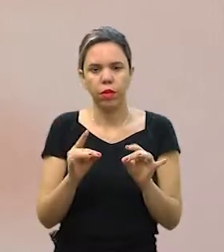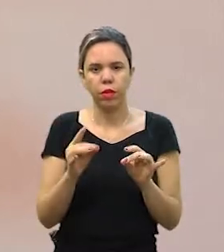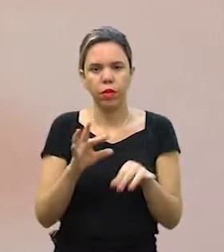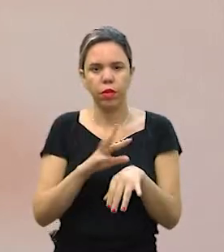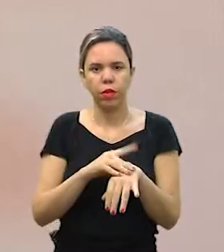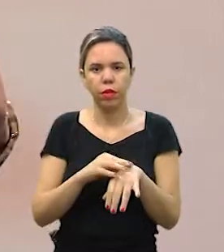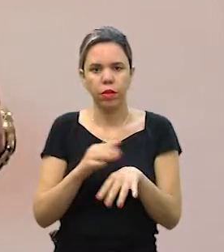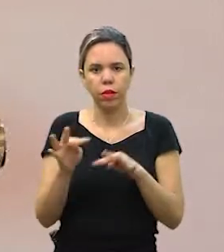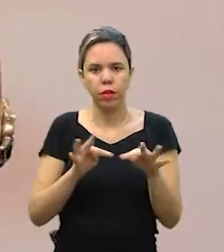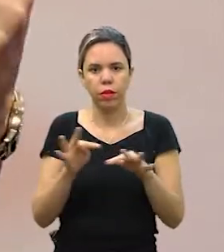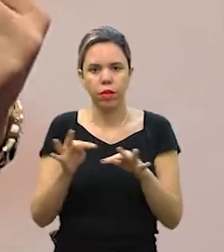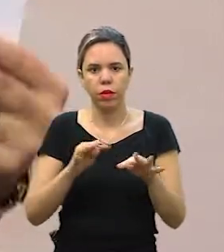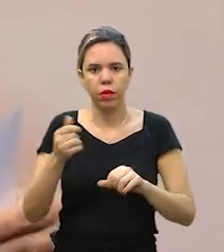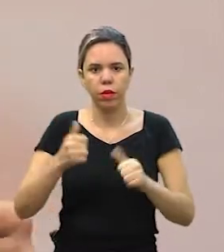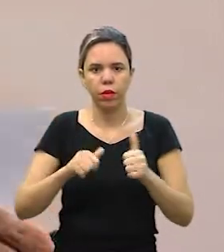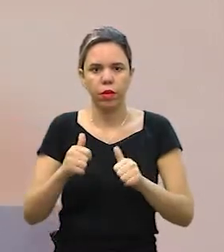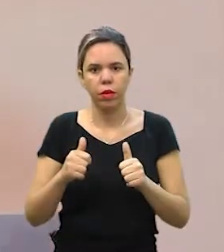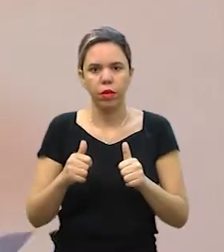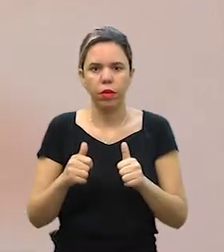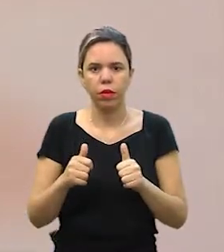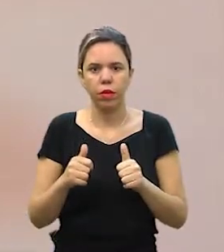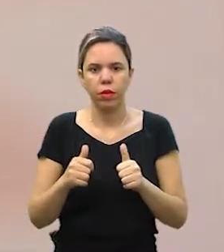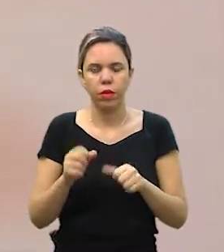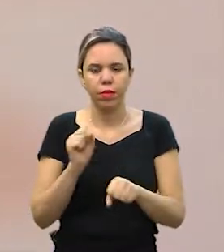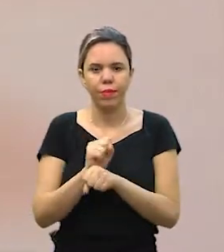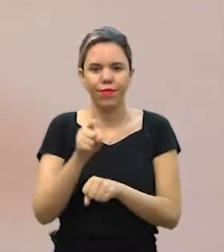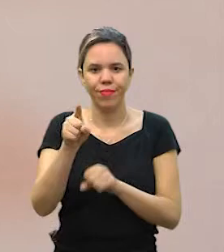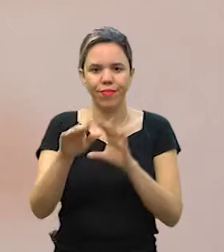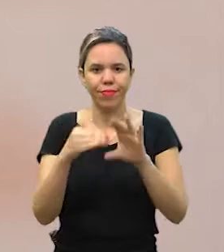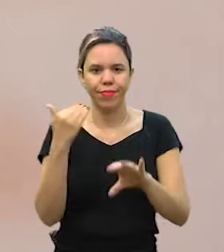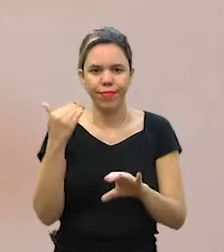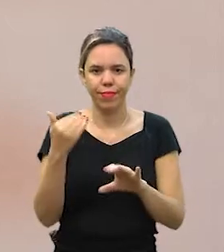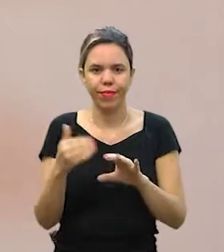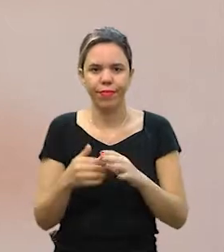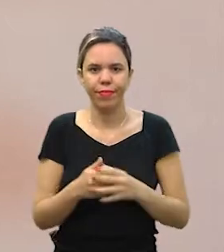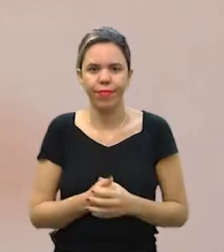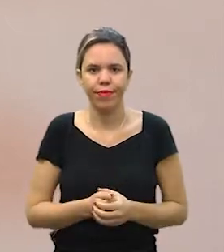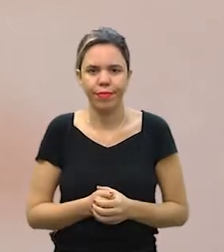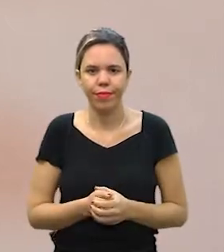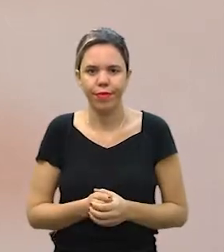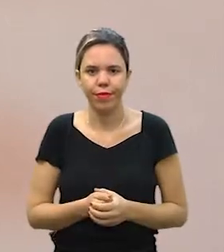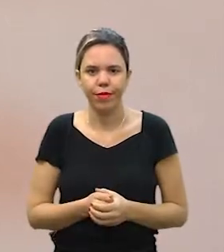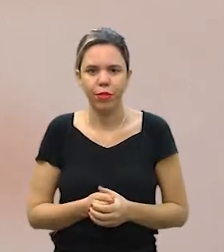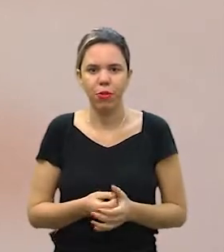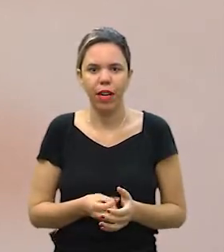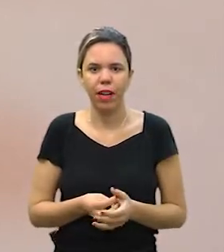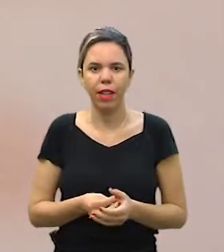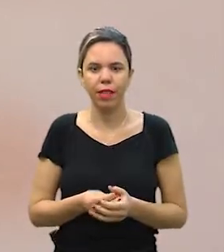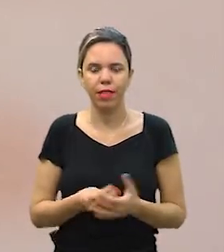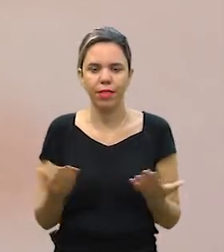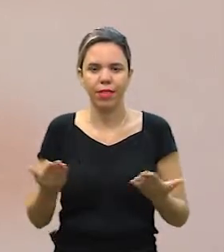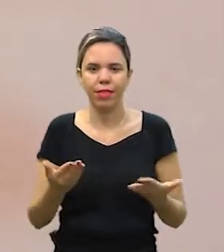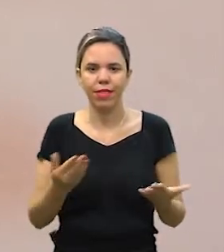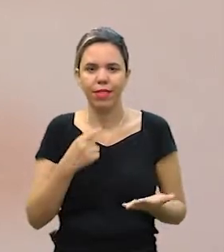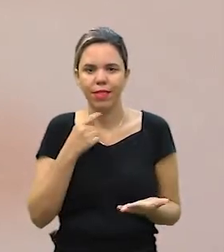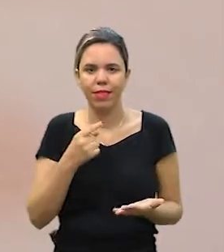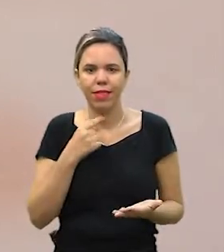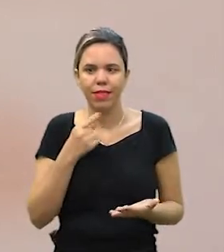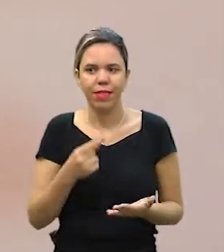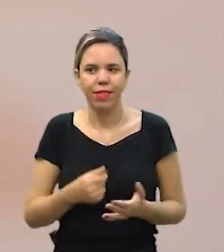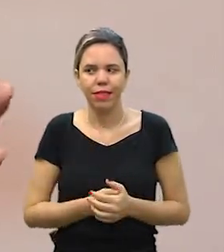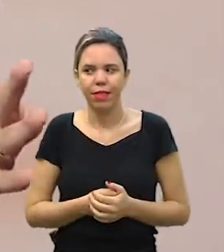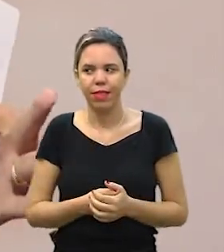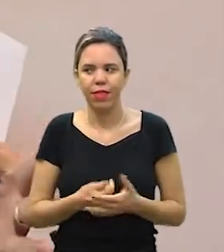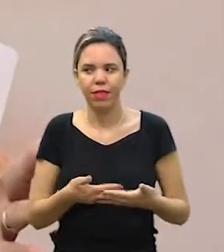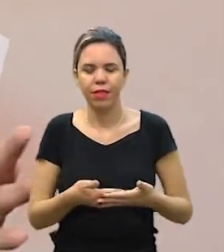de cada doença, tratamento, diagnóstico, enfim. A gente está esperando a sua mensagem. E hoje a dúvida é